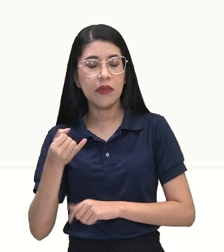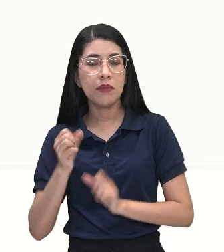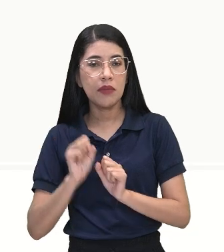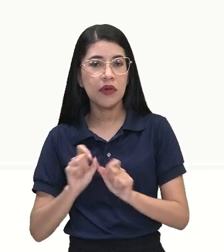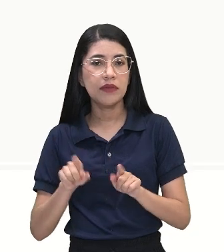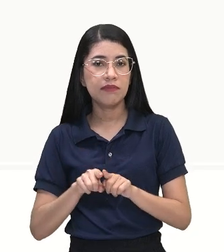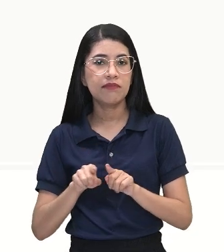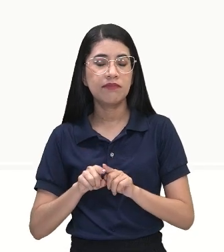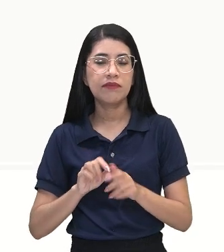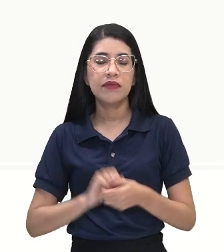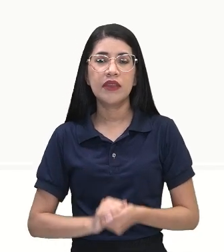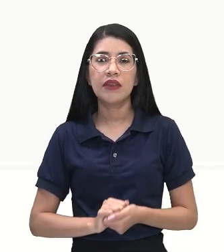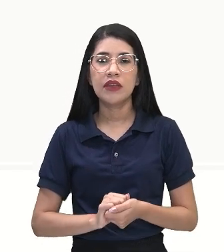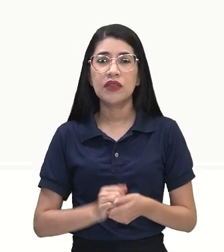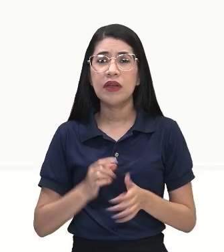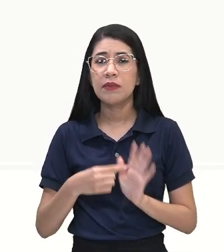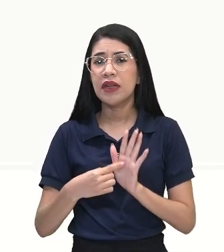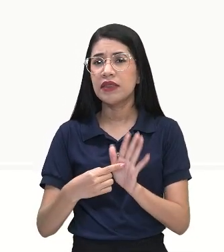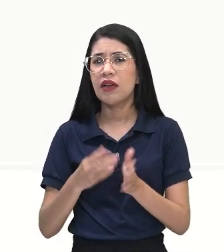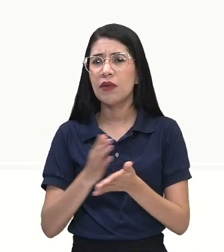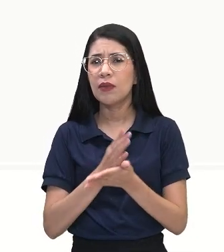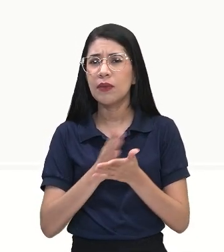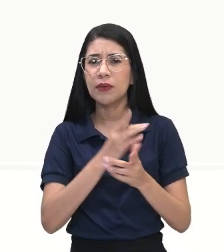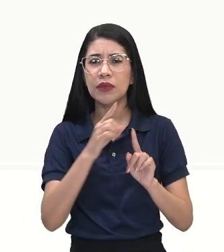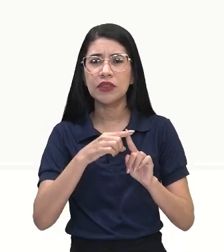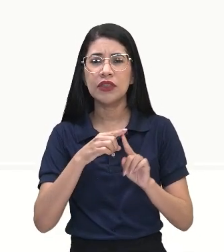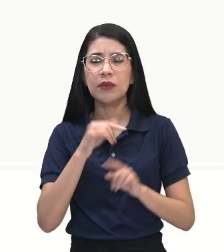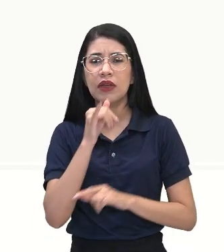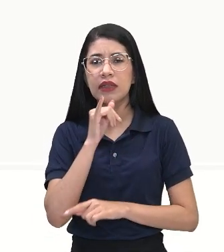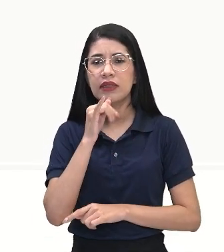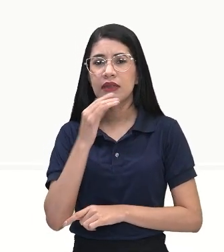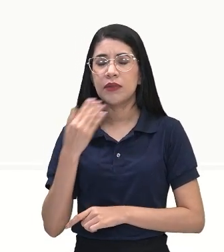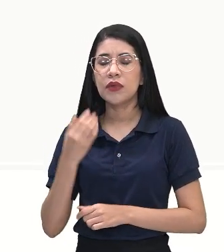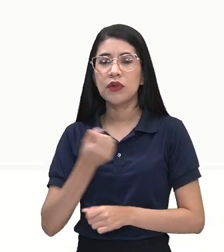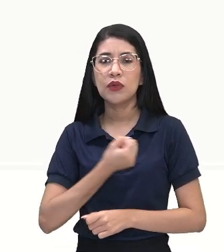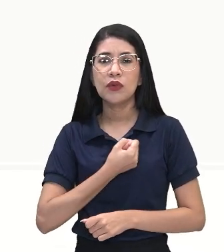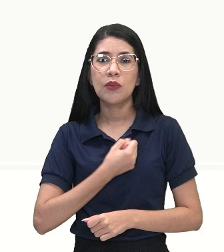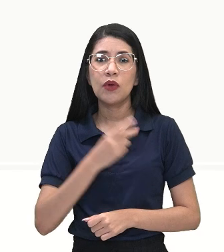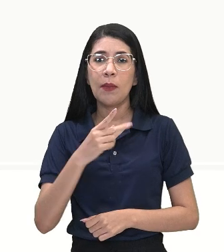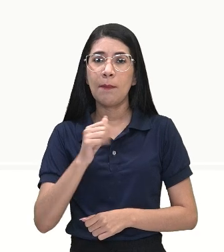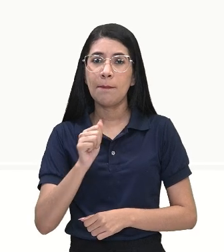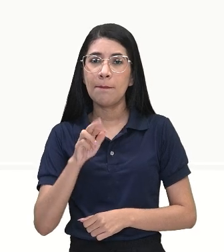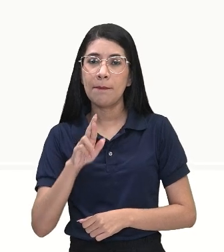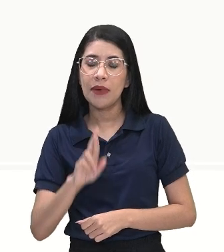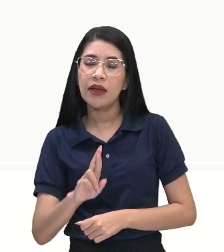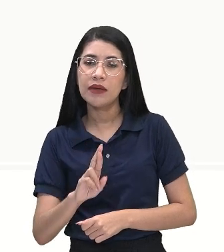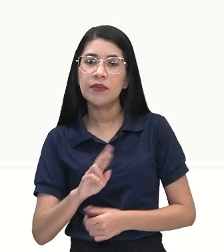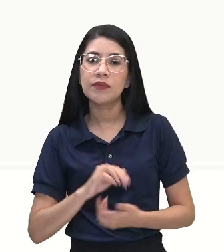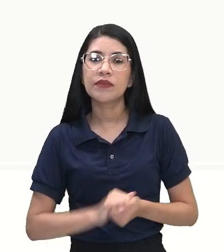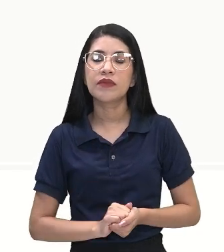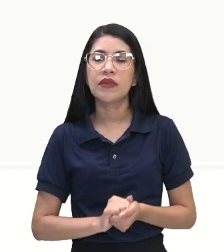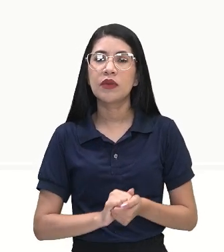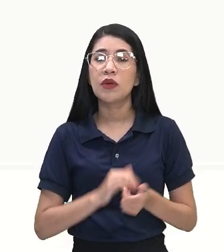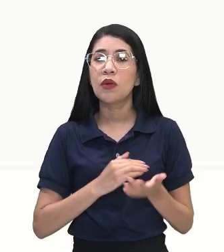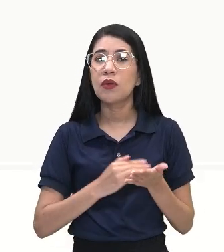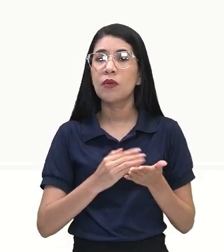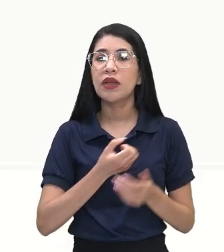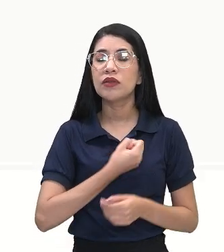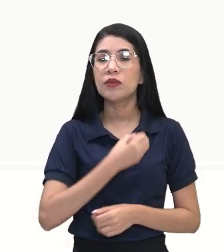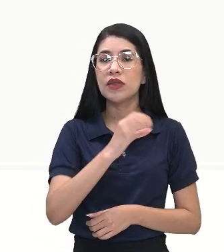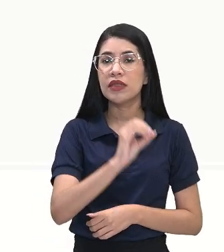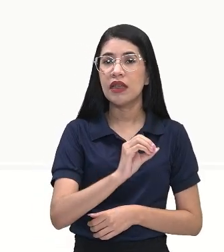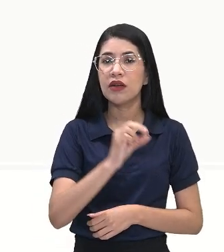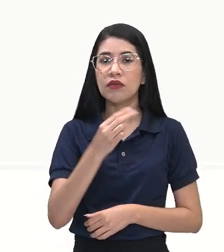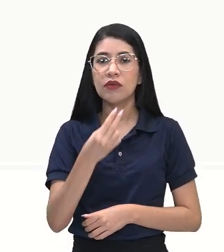algumas sequências interessantes. Veja, sequência de números pares. Então eu tenho, começando do zero, né?